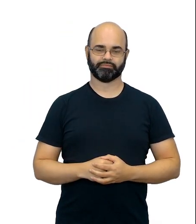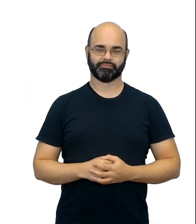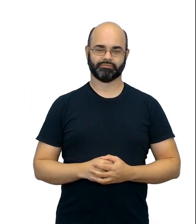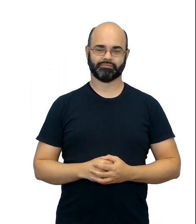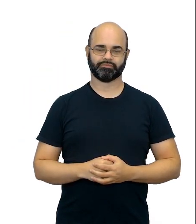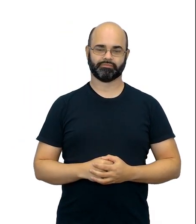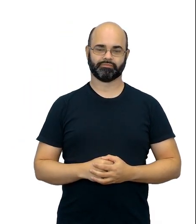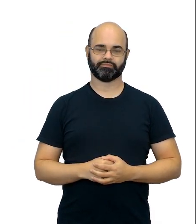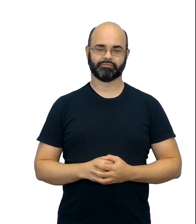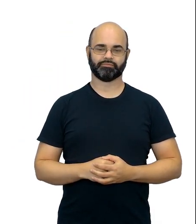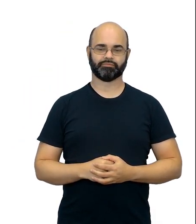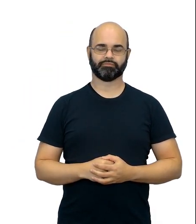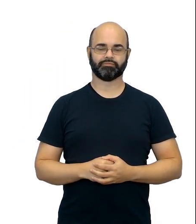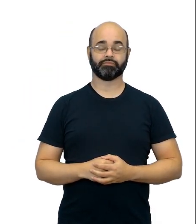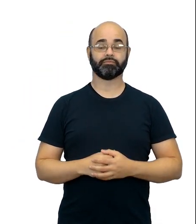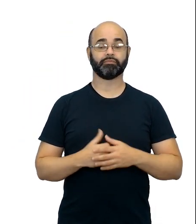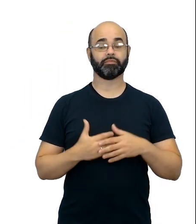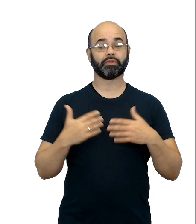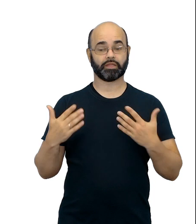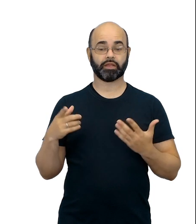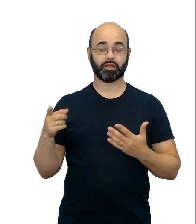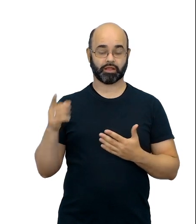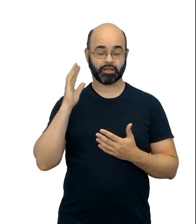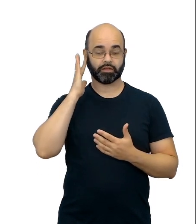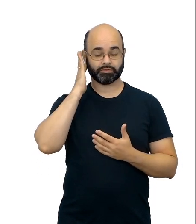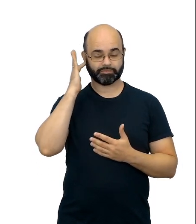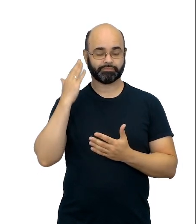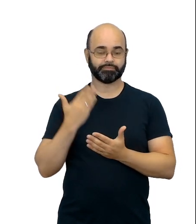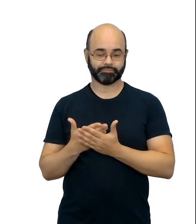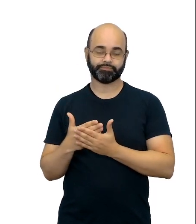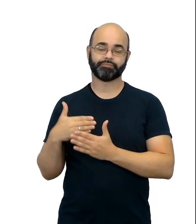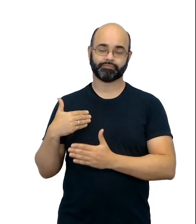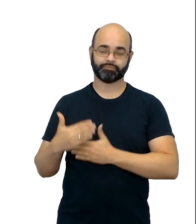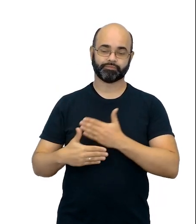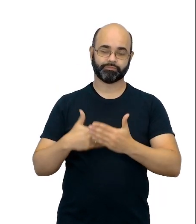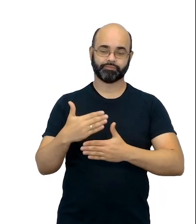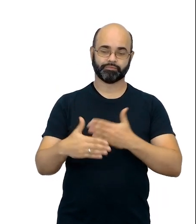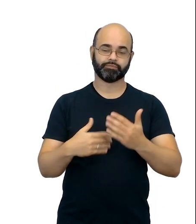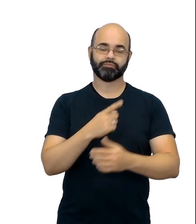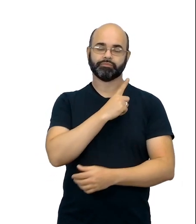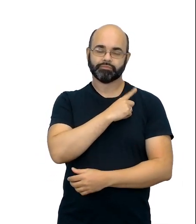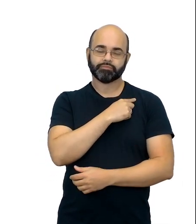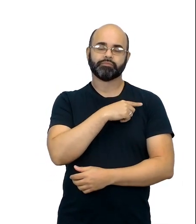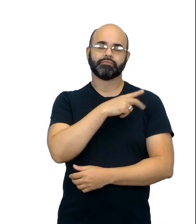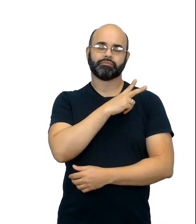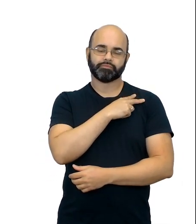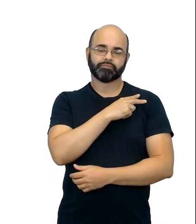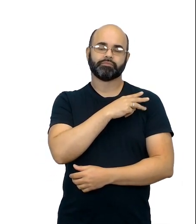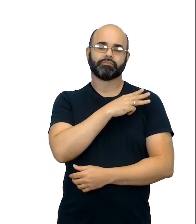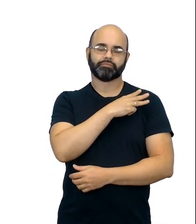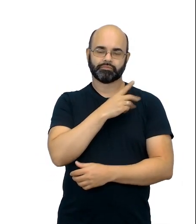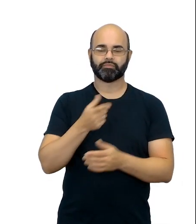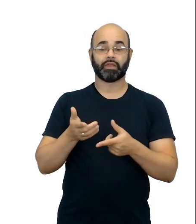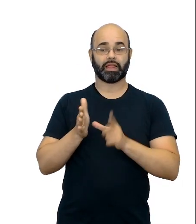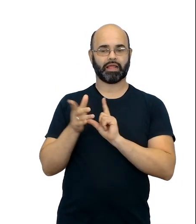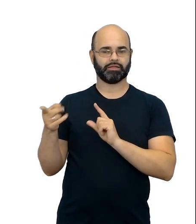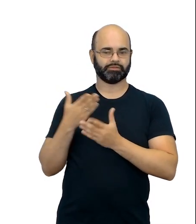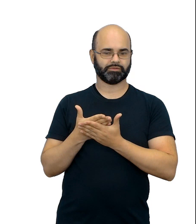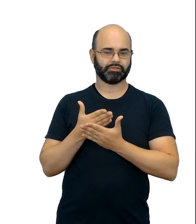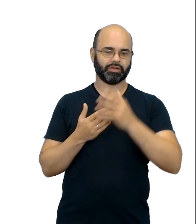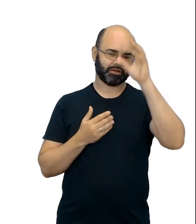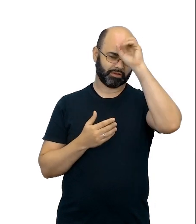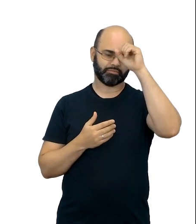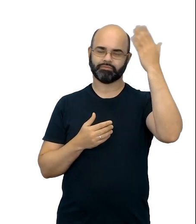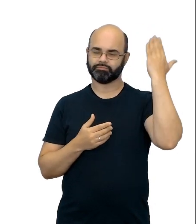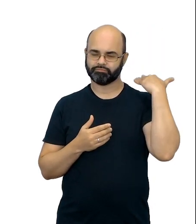né, todos essas séries, 3 séries principalmente, né, já vindo de outros anos anteriores, por